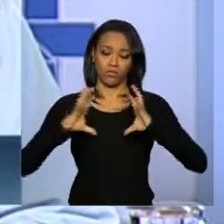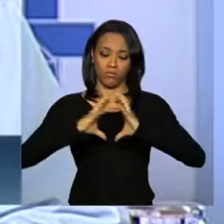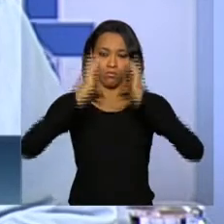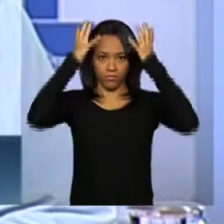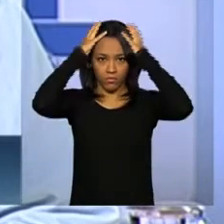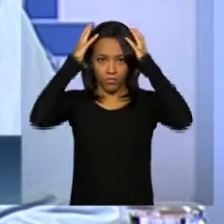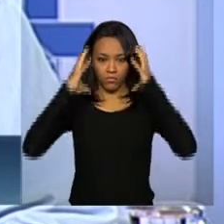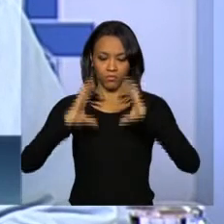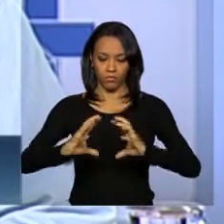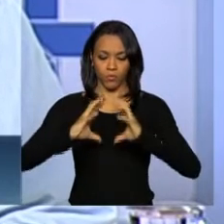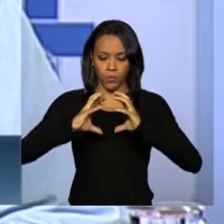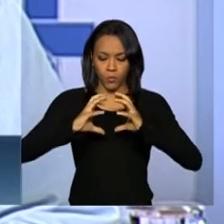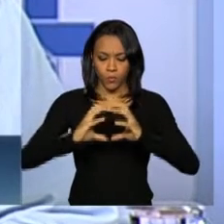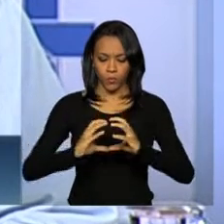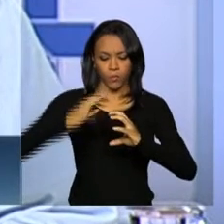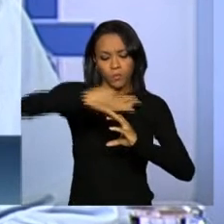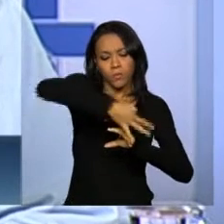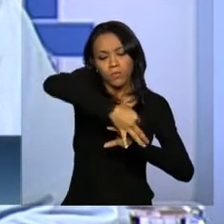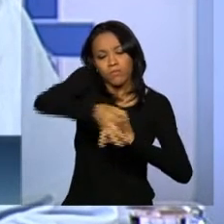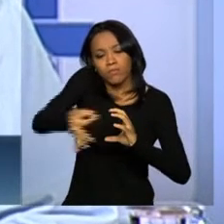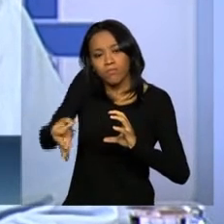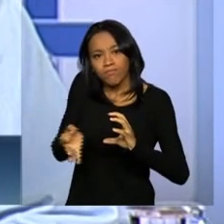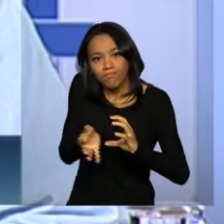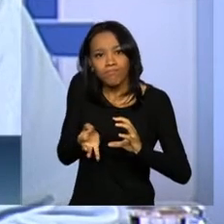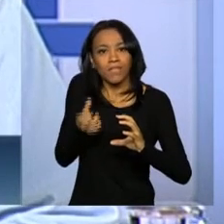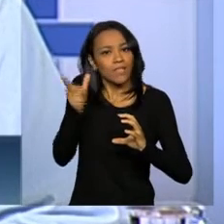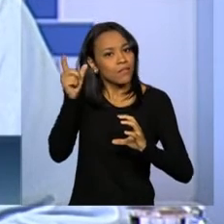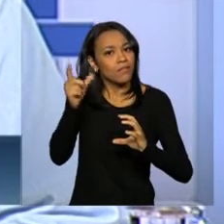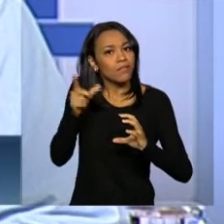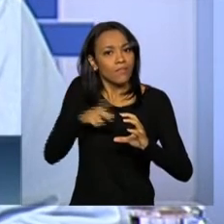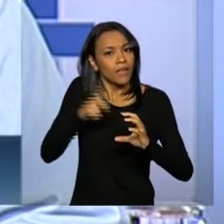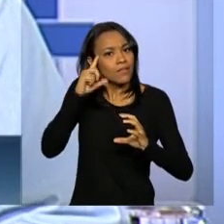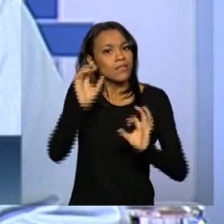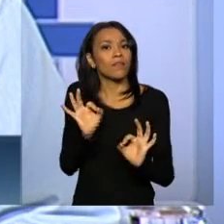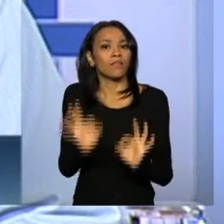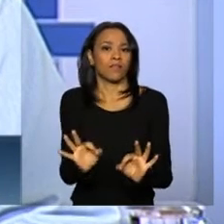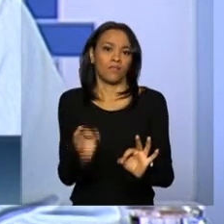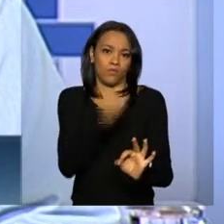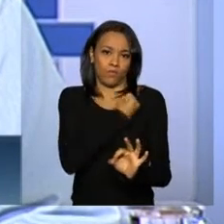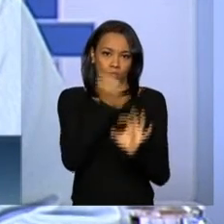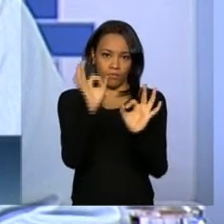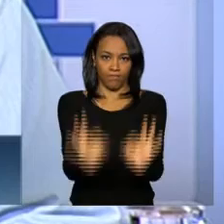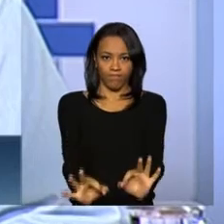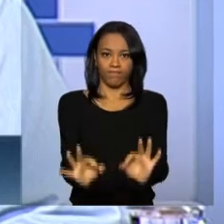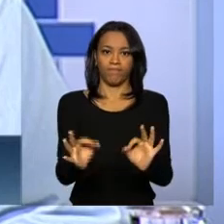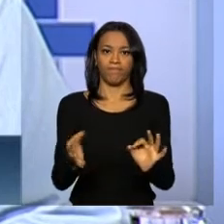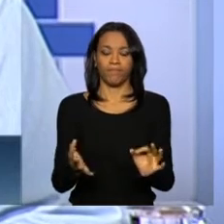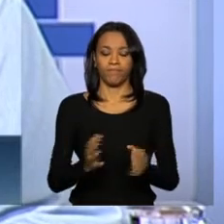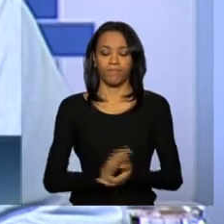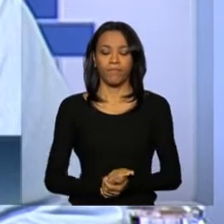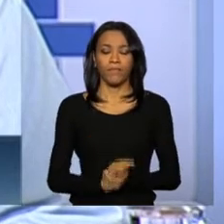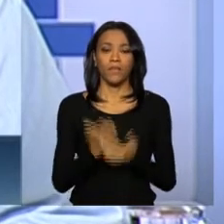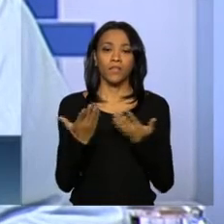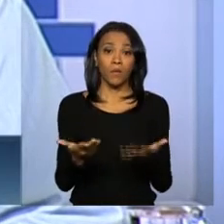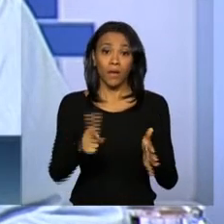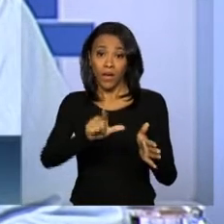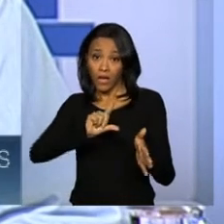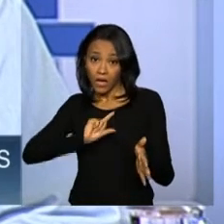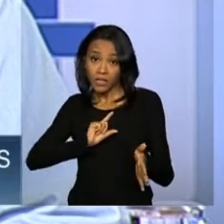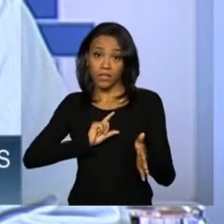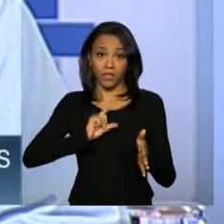passo sem segurança. Então, a definição